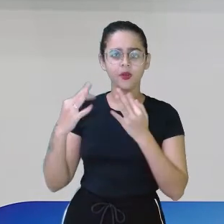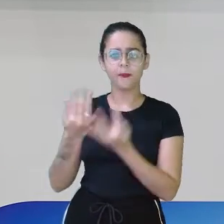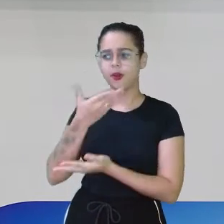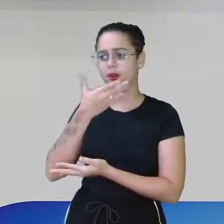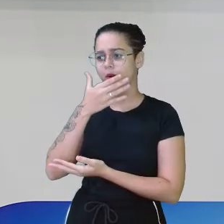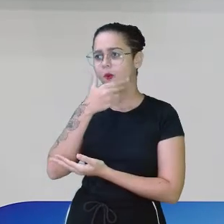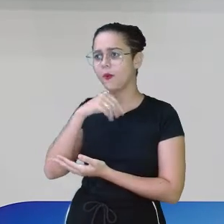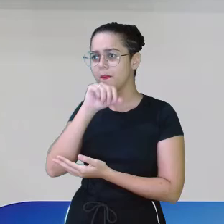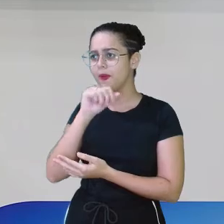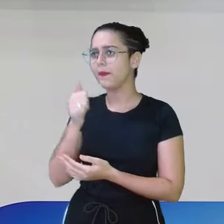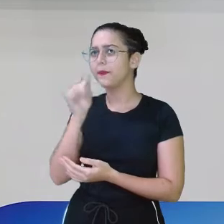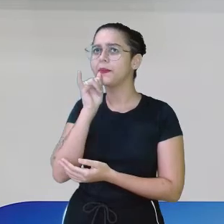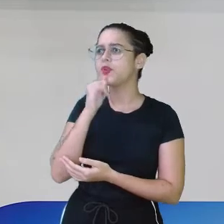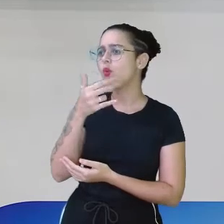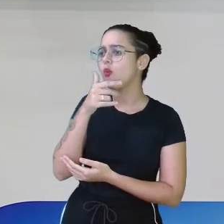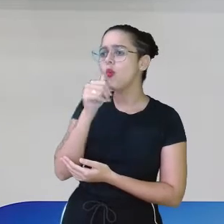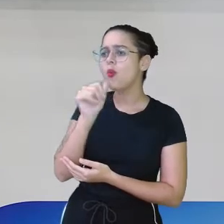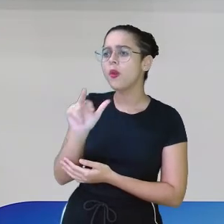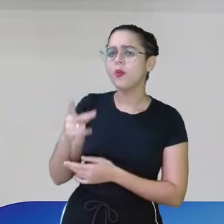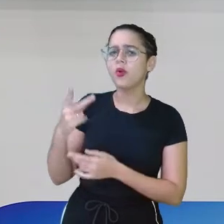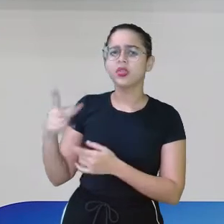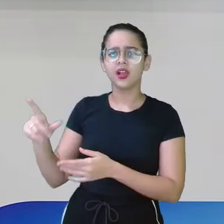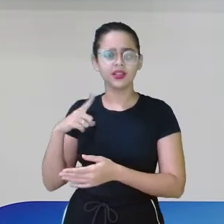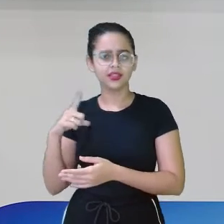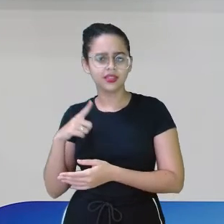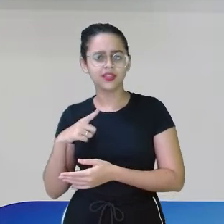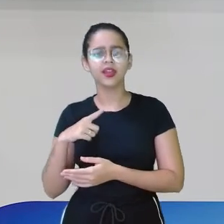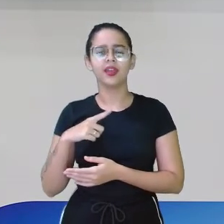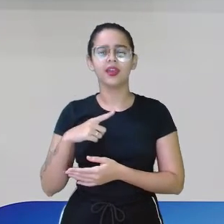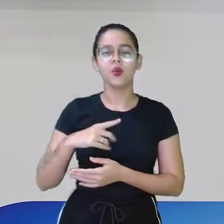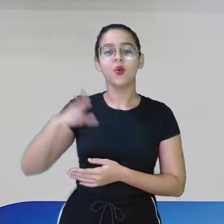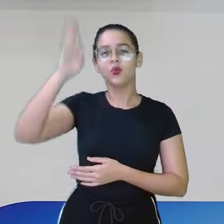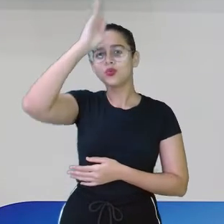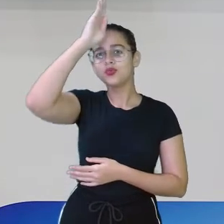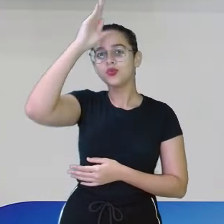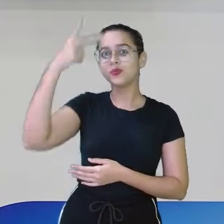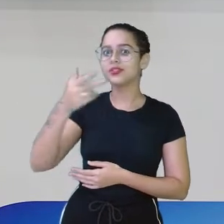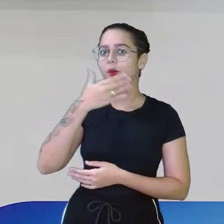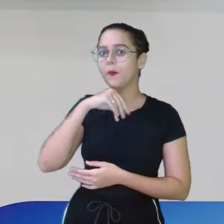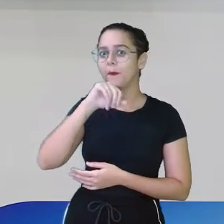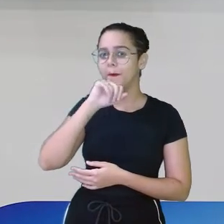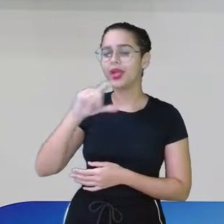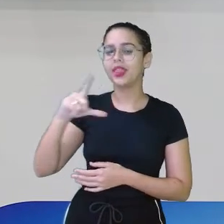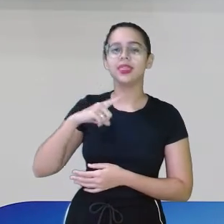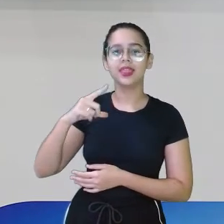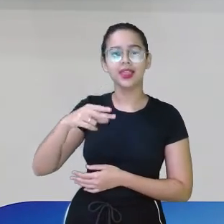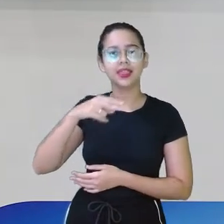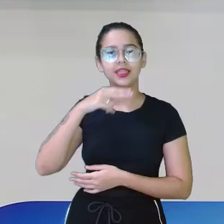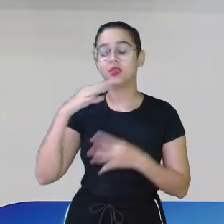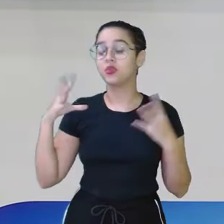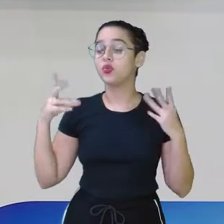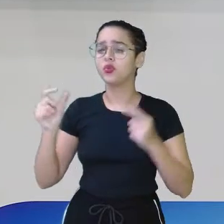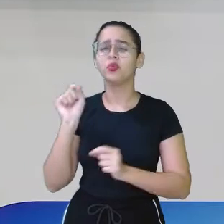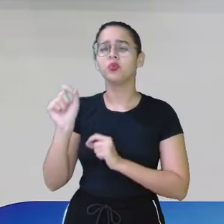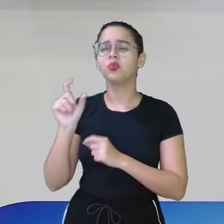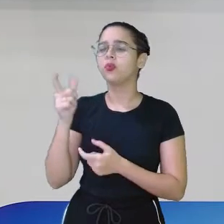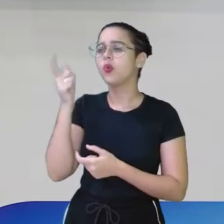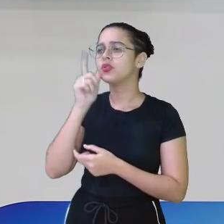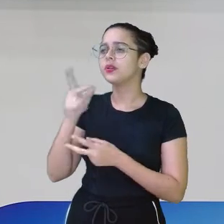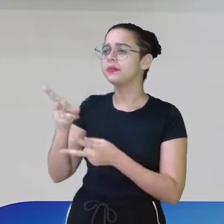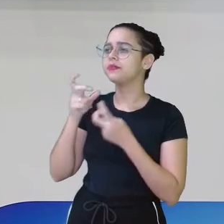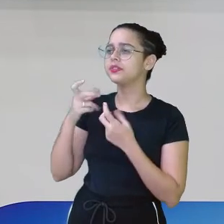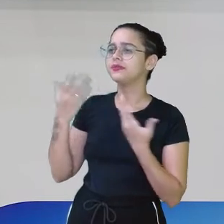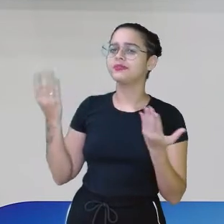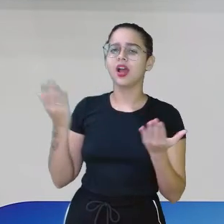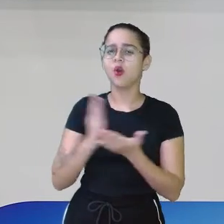aparece. Os irmãos dele têm, os sobrinhos do seu pai têm, né, netos e tudo mais. O que é que você enxerga assim na sua família? Você